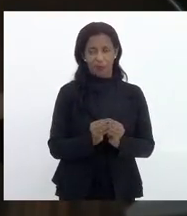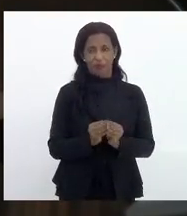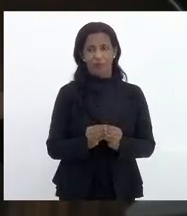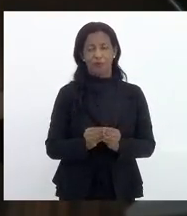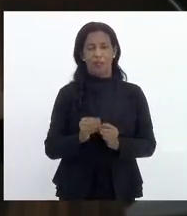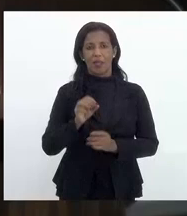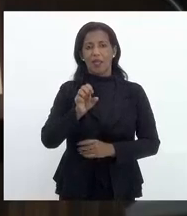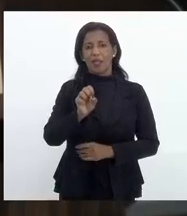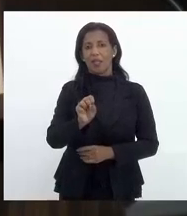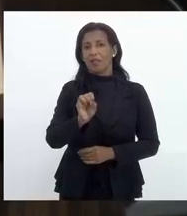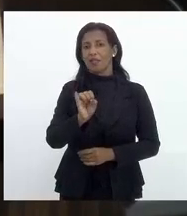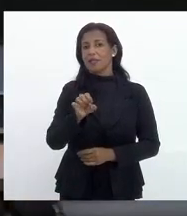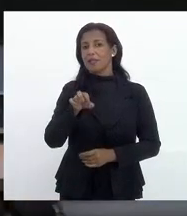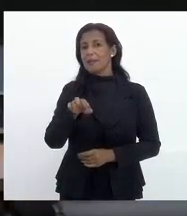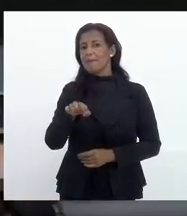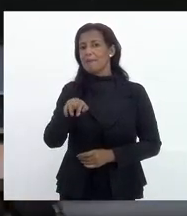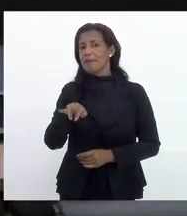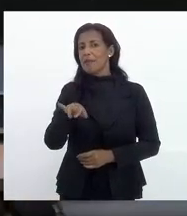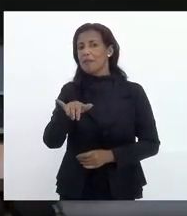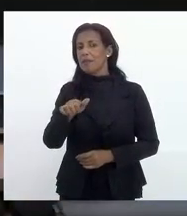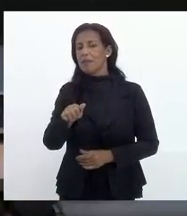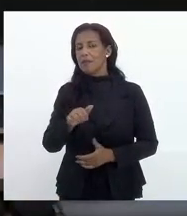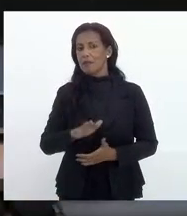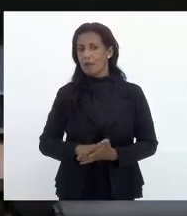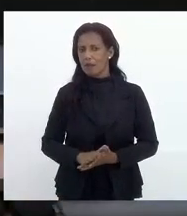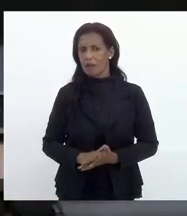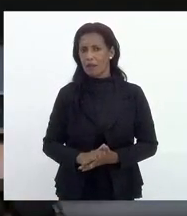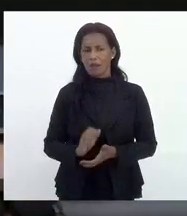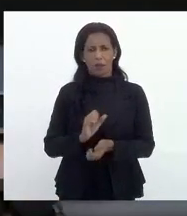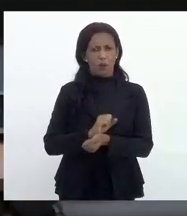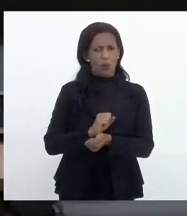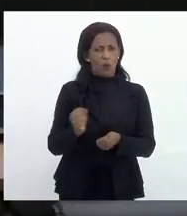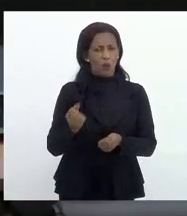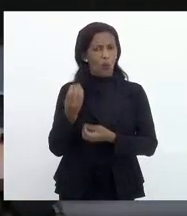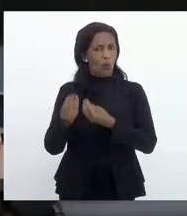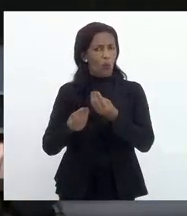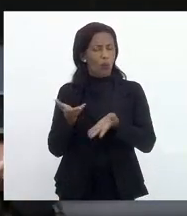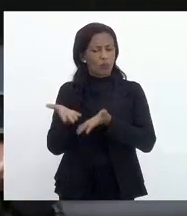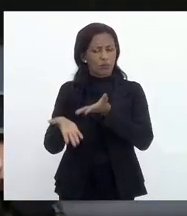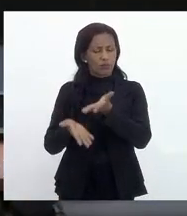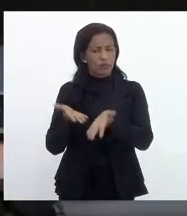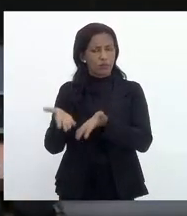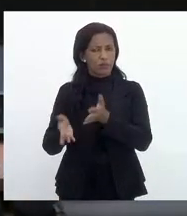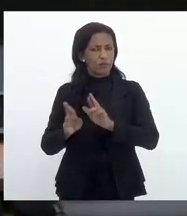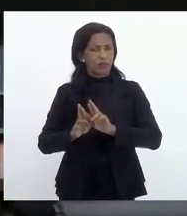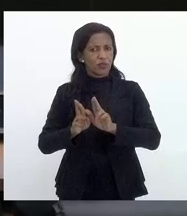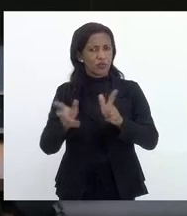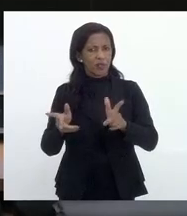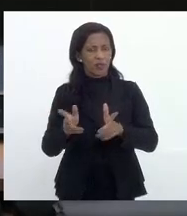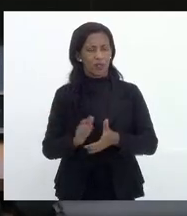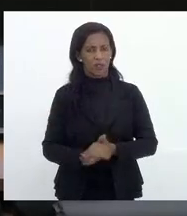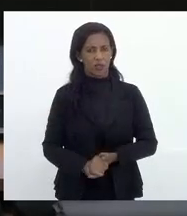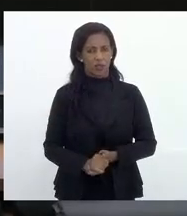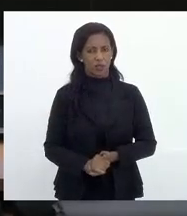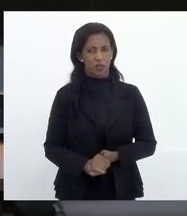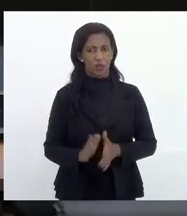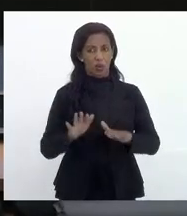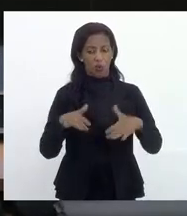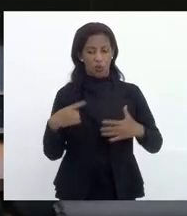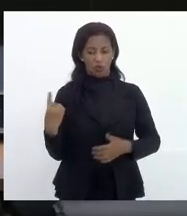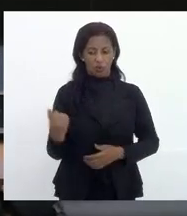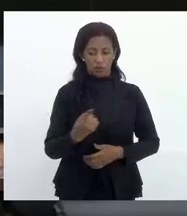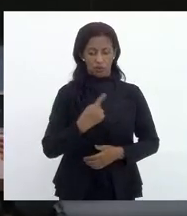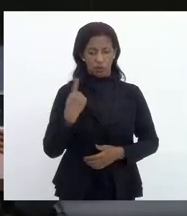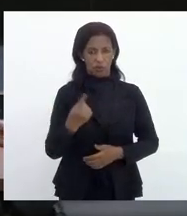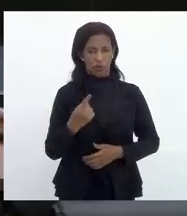da simetria Então não é possível tratar de uma maneira diferente quando nós